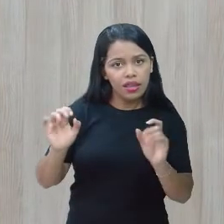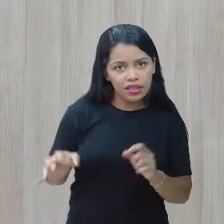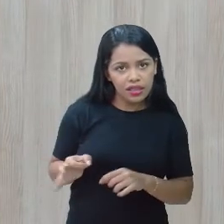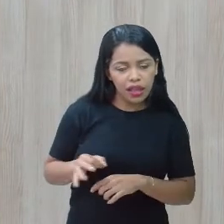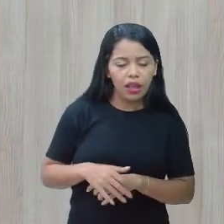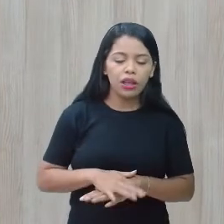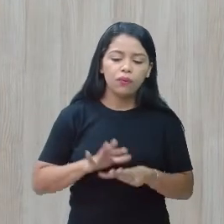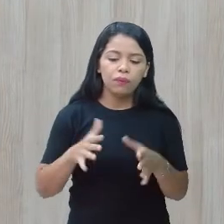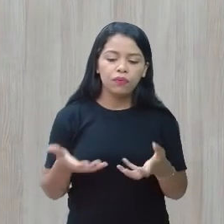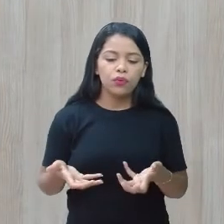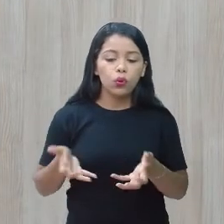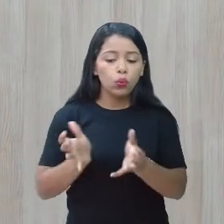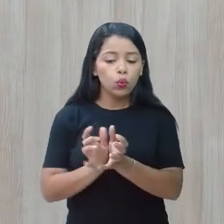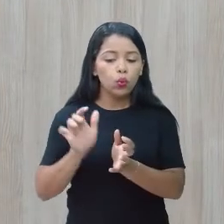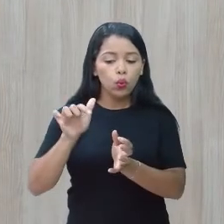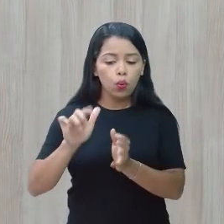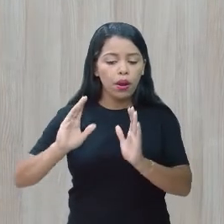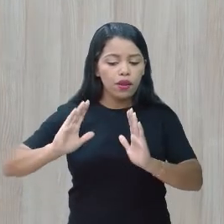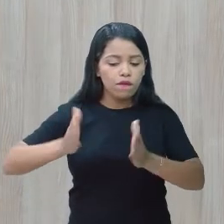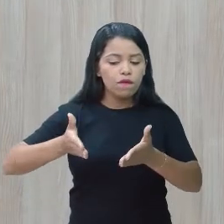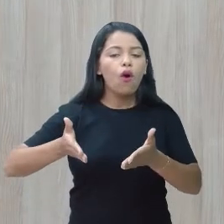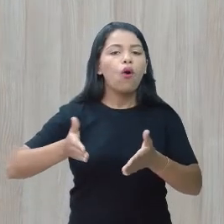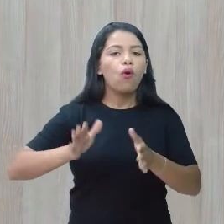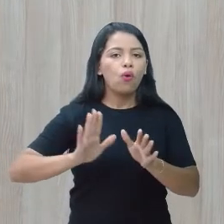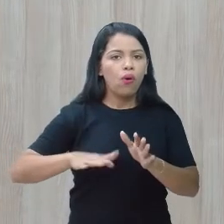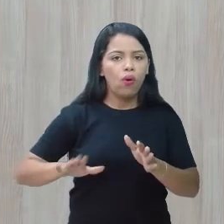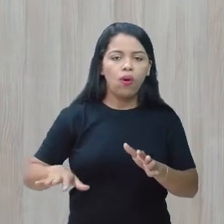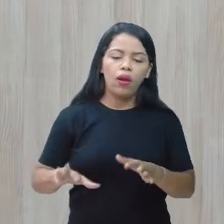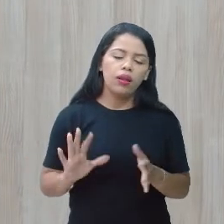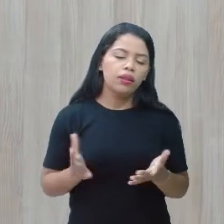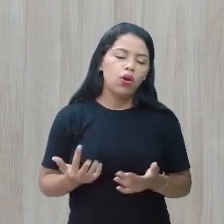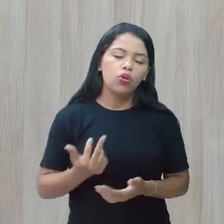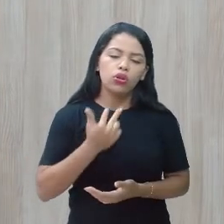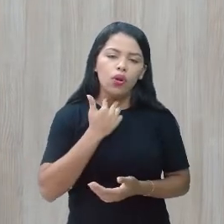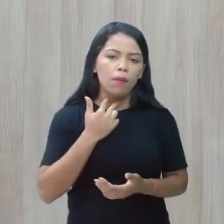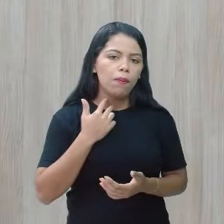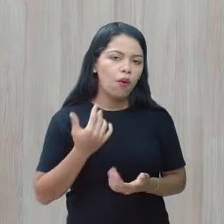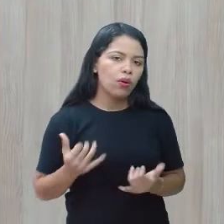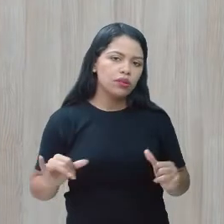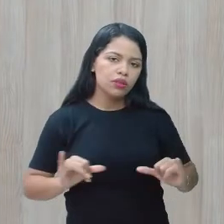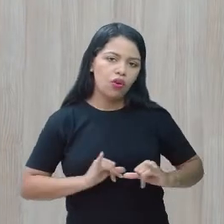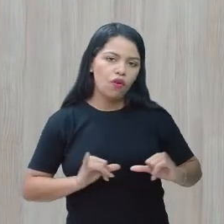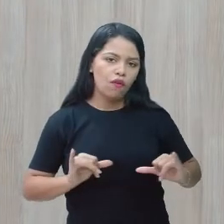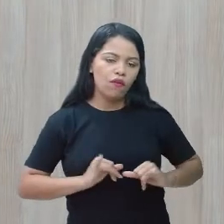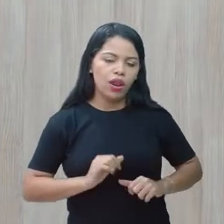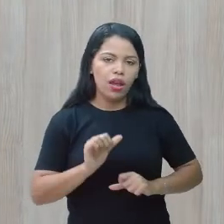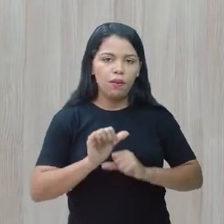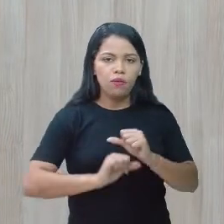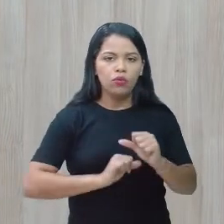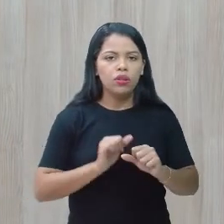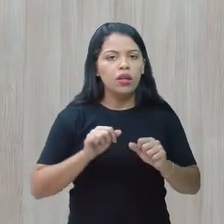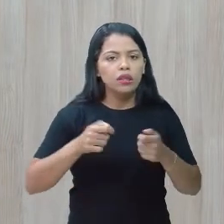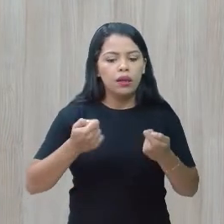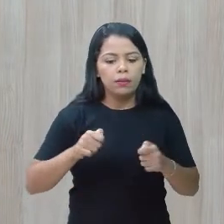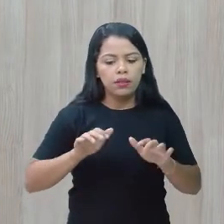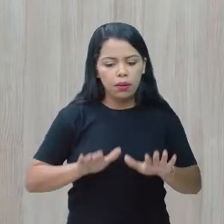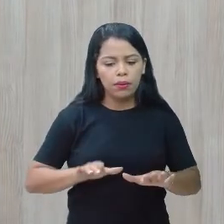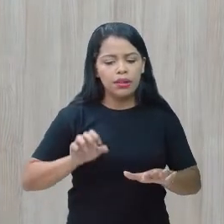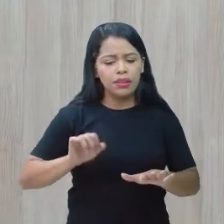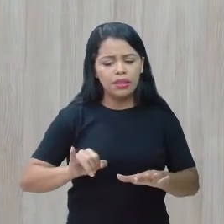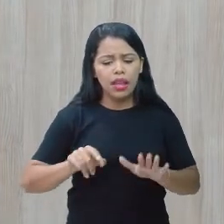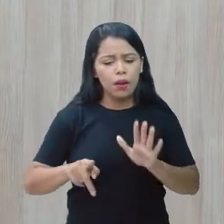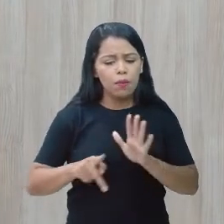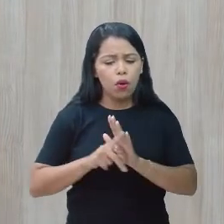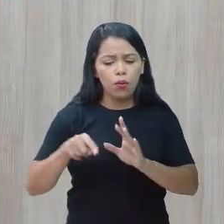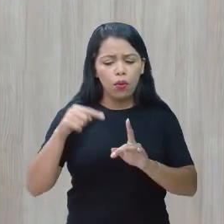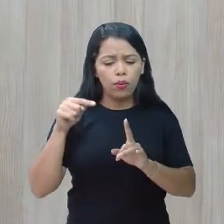aquele público-alvo que deve ser atingido, ele não deve sofrer alterações, deve ser mantido. Se é para adulto, é para adulto.